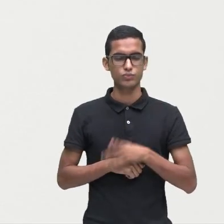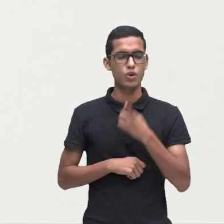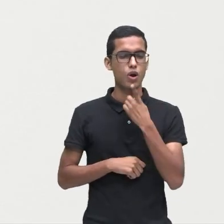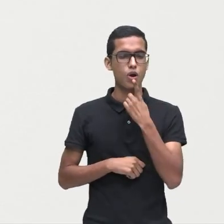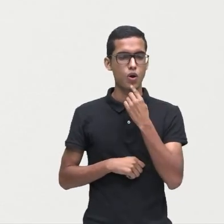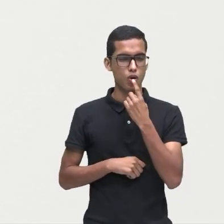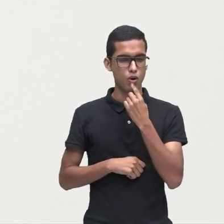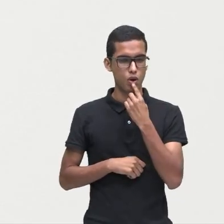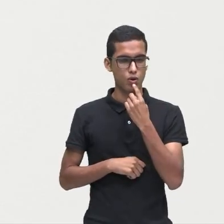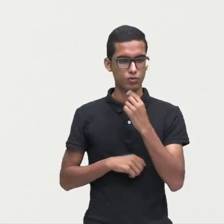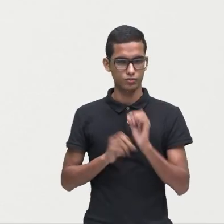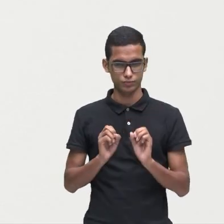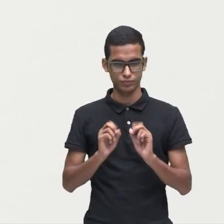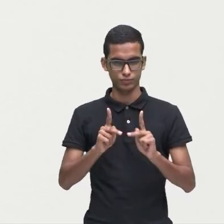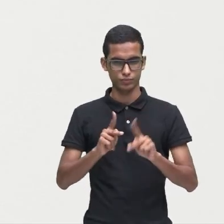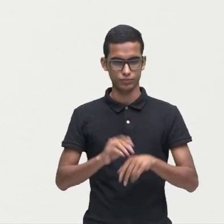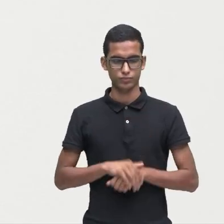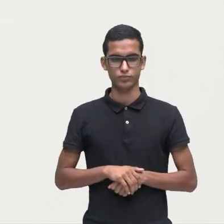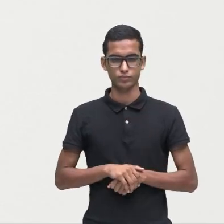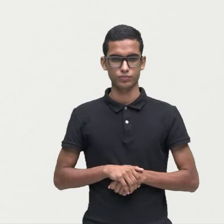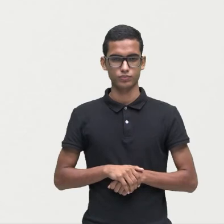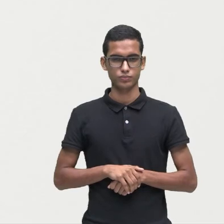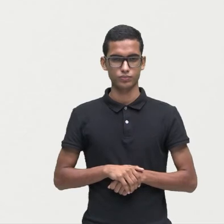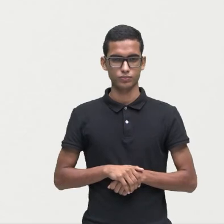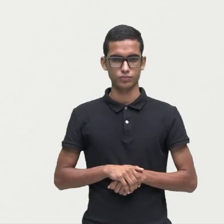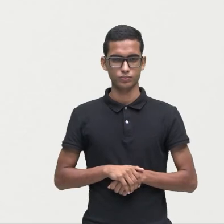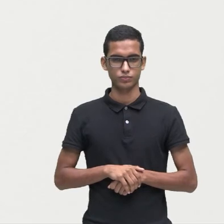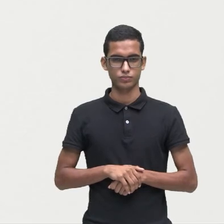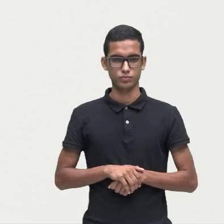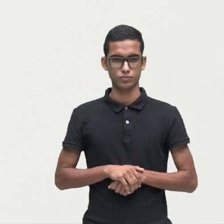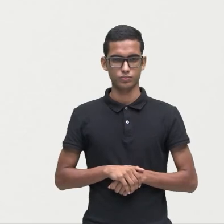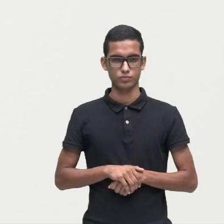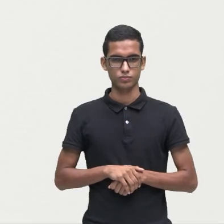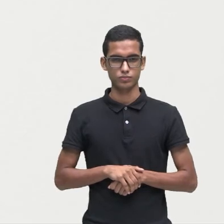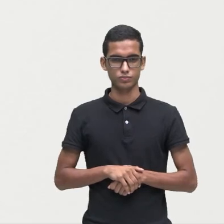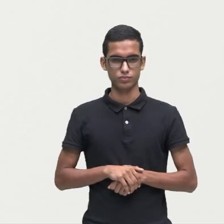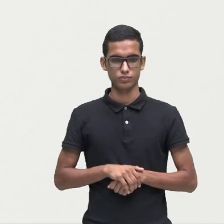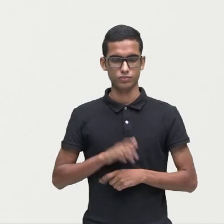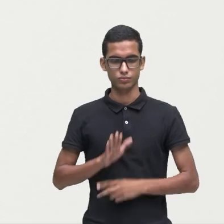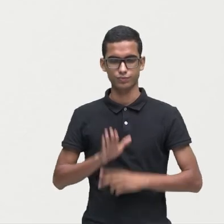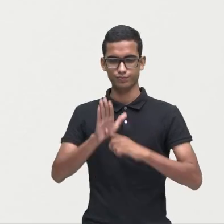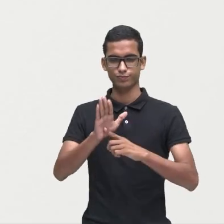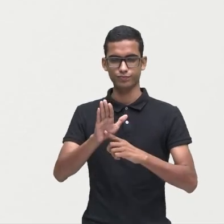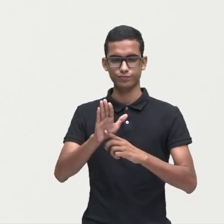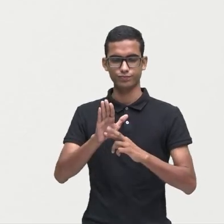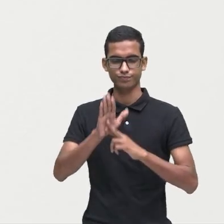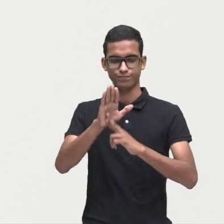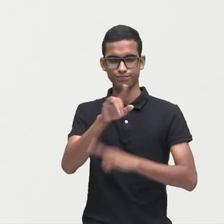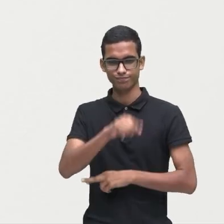vermelha, tá? Então, aqui, ó, representar a nossa tabela, tá?